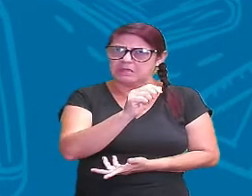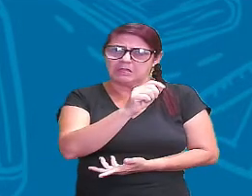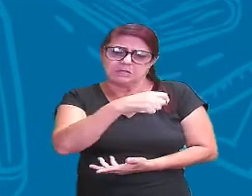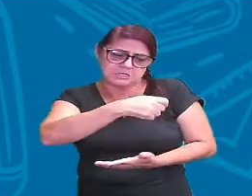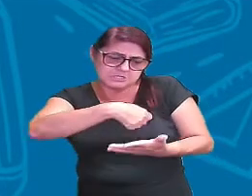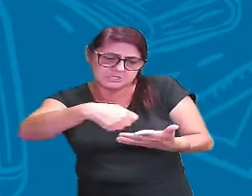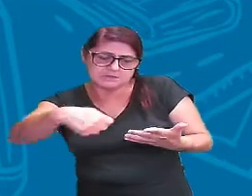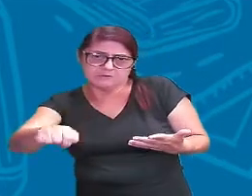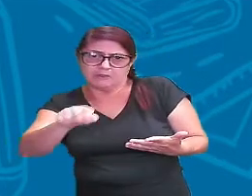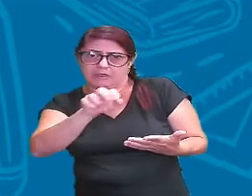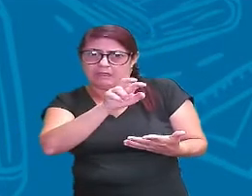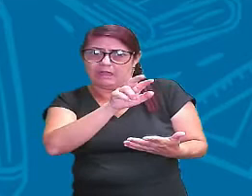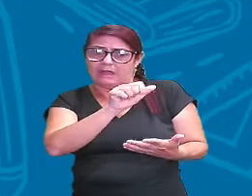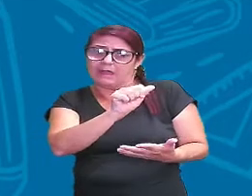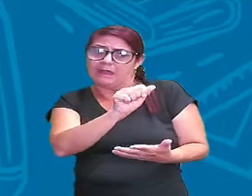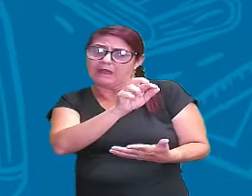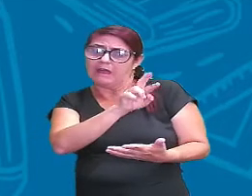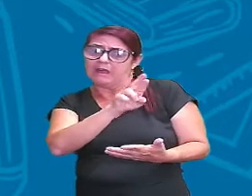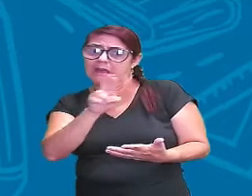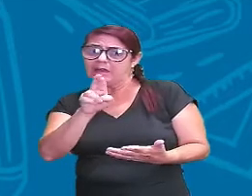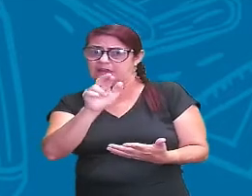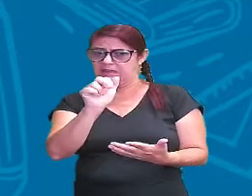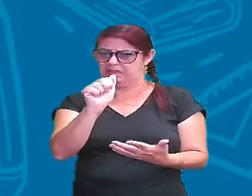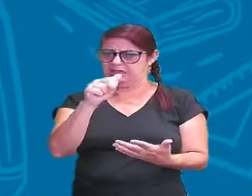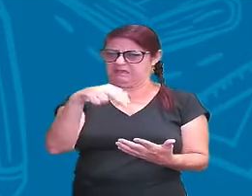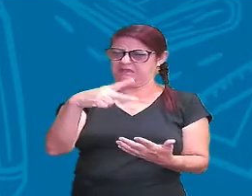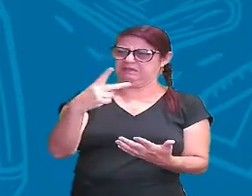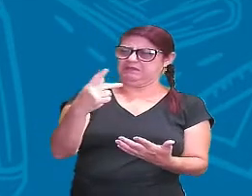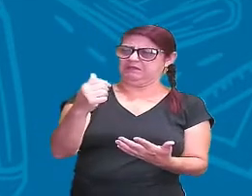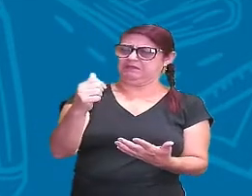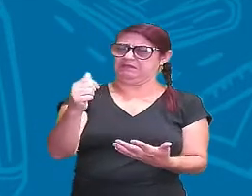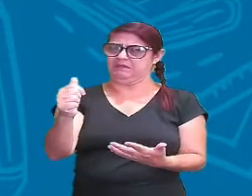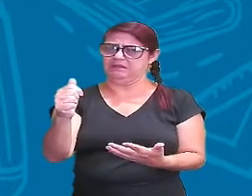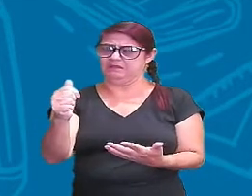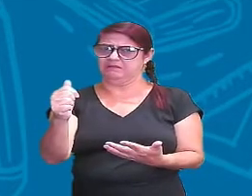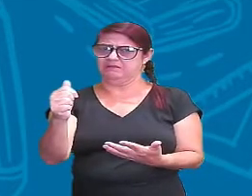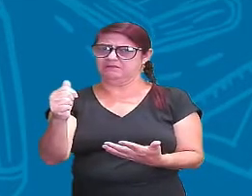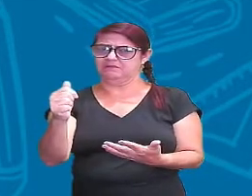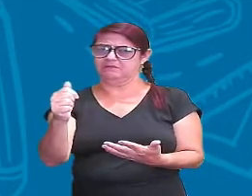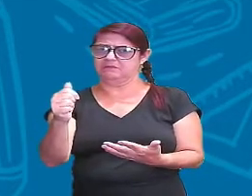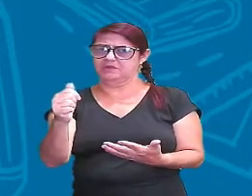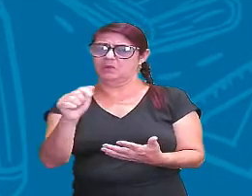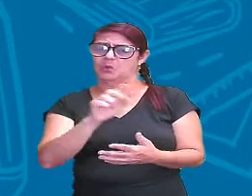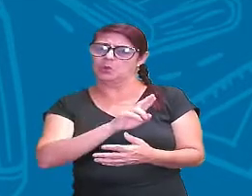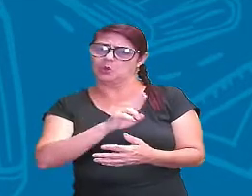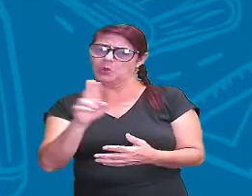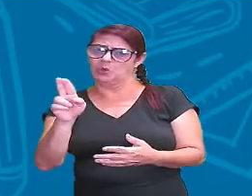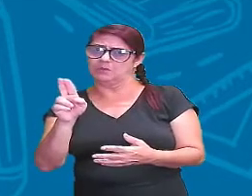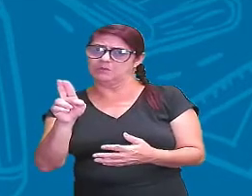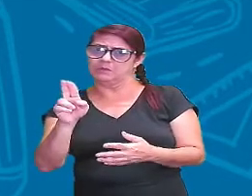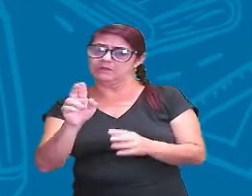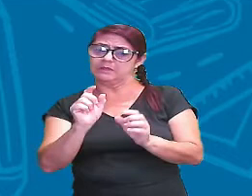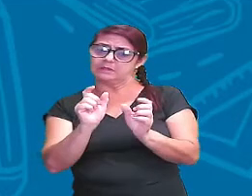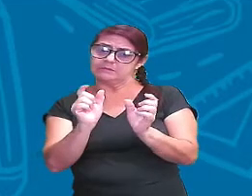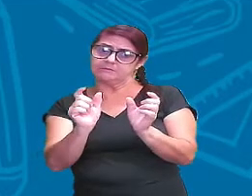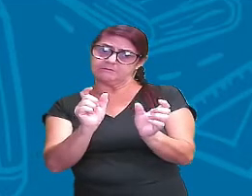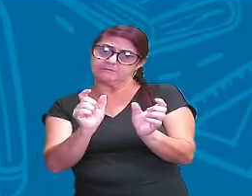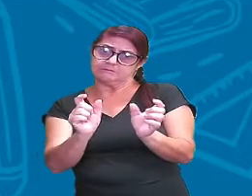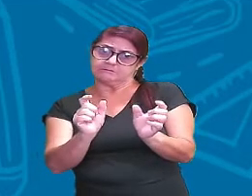eu colocasse o RR na palavra aranha, deixaria de ser aranha e seria